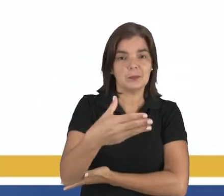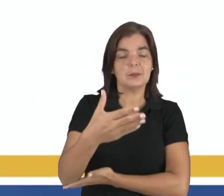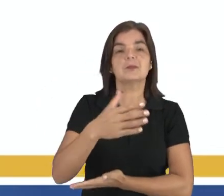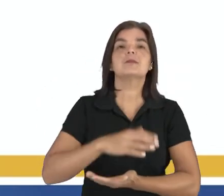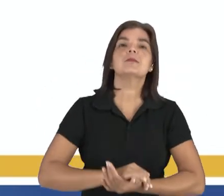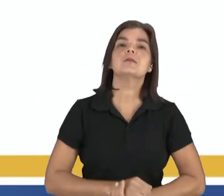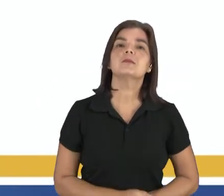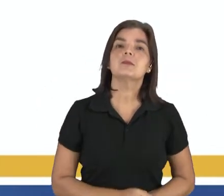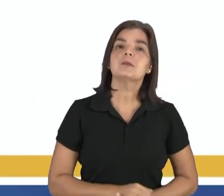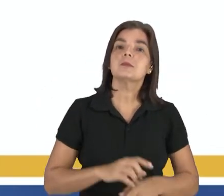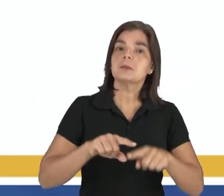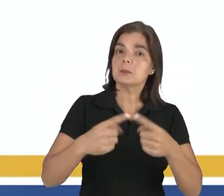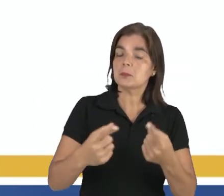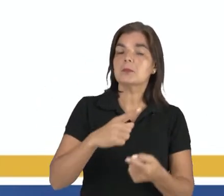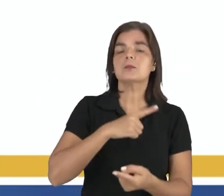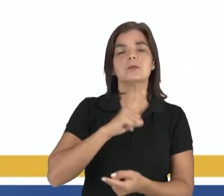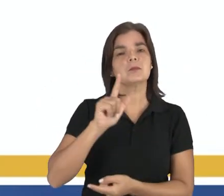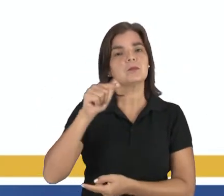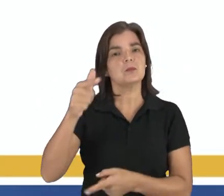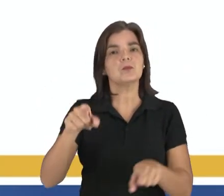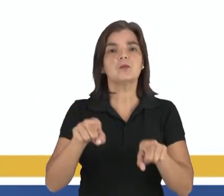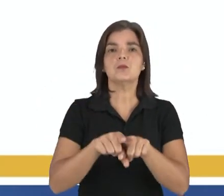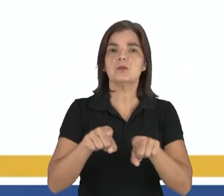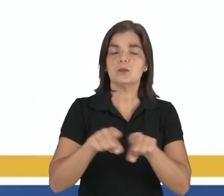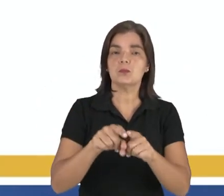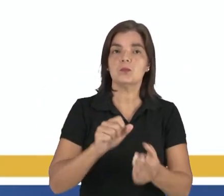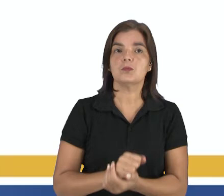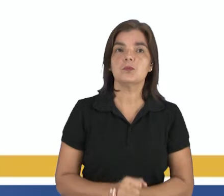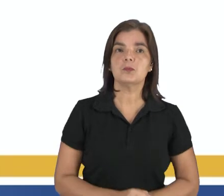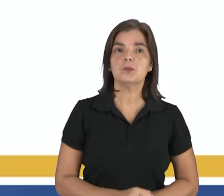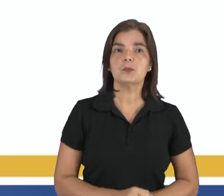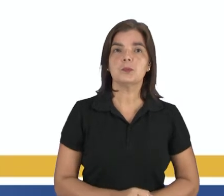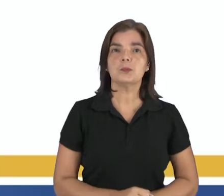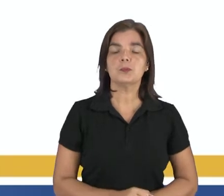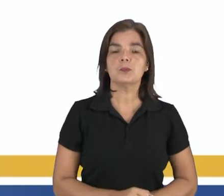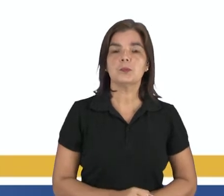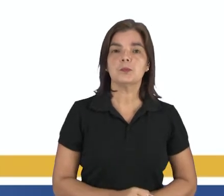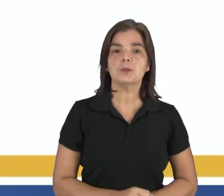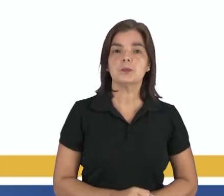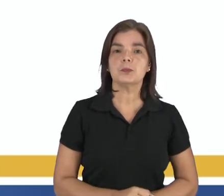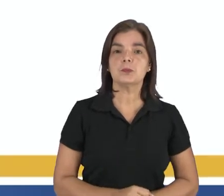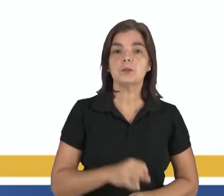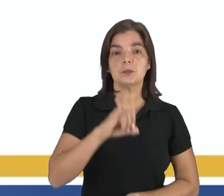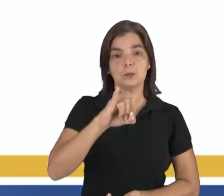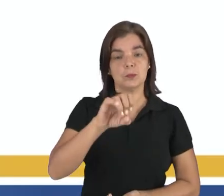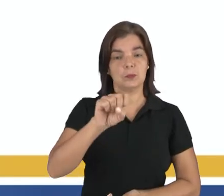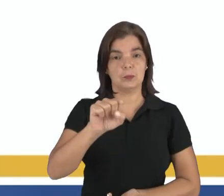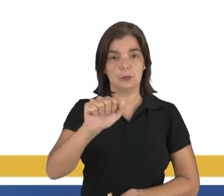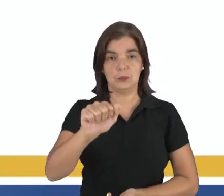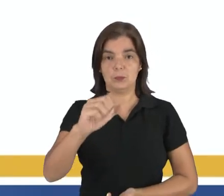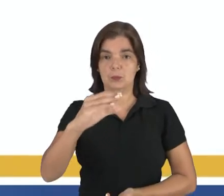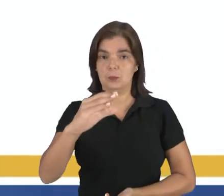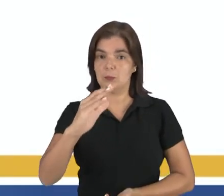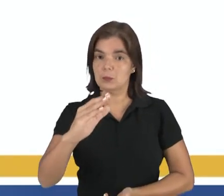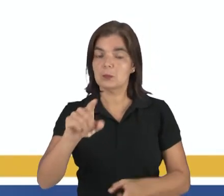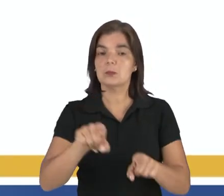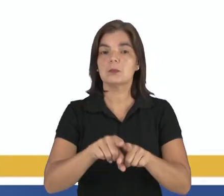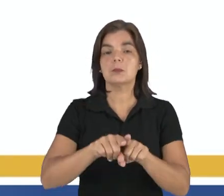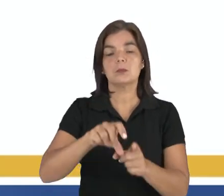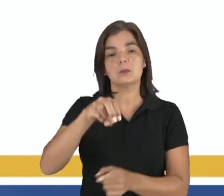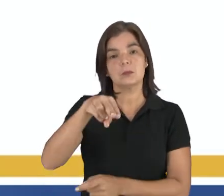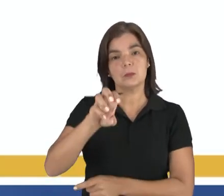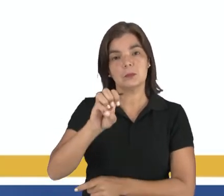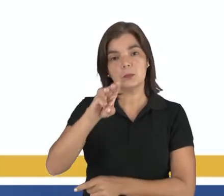ciência moderna. Porém, existiram outros, como o nosso Isaac Newton, como o nosso